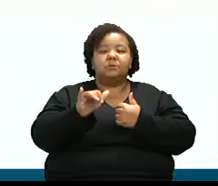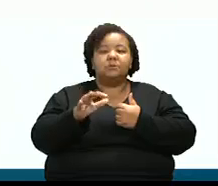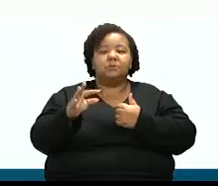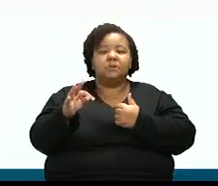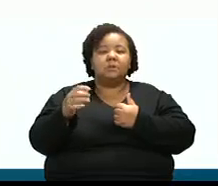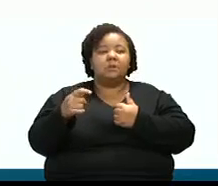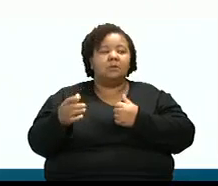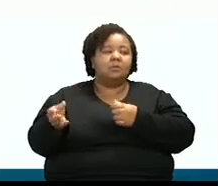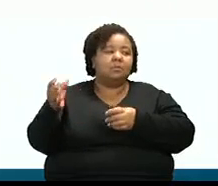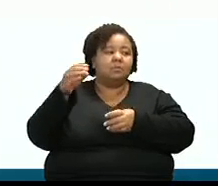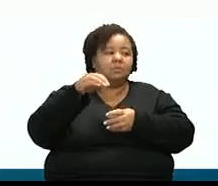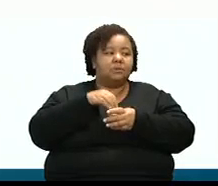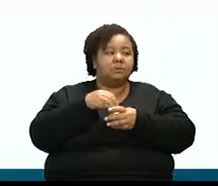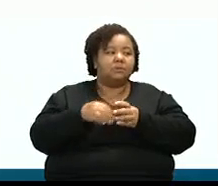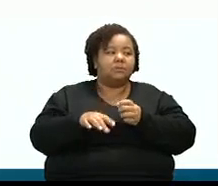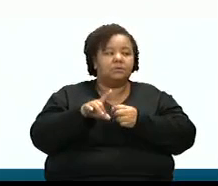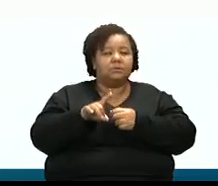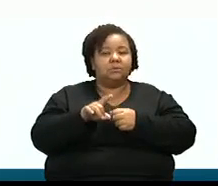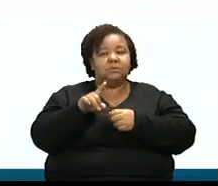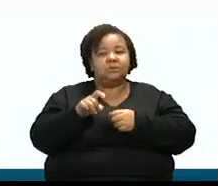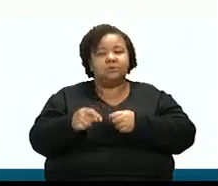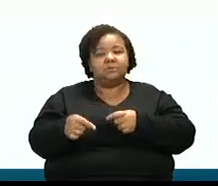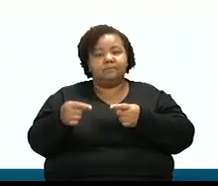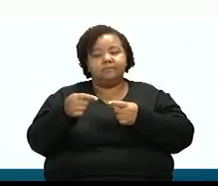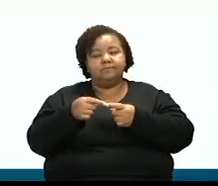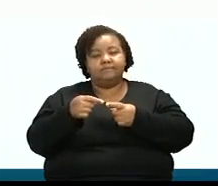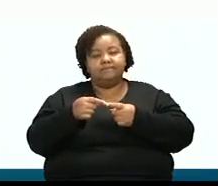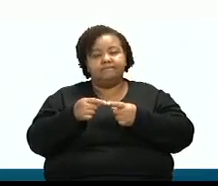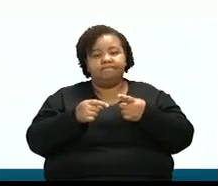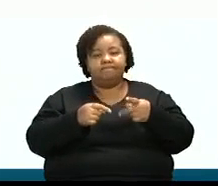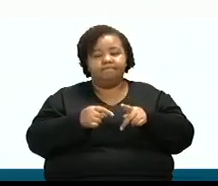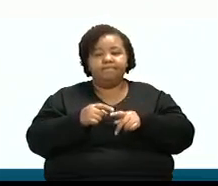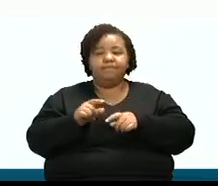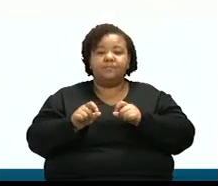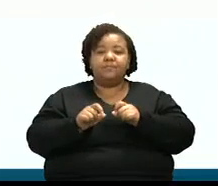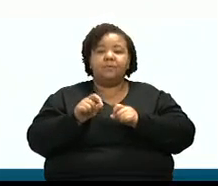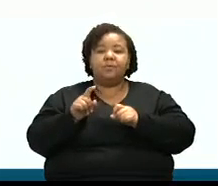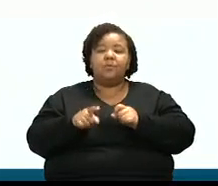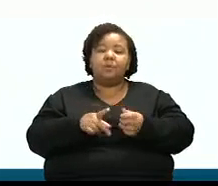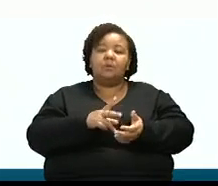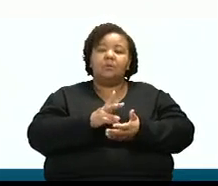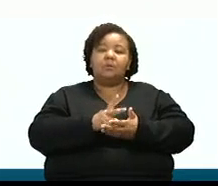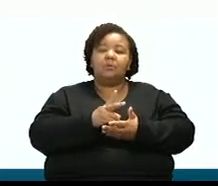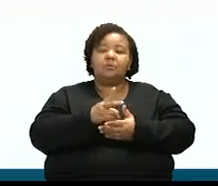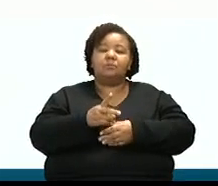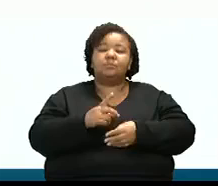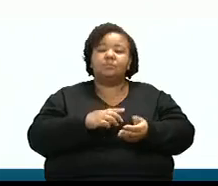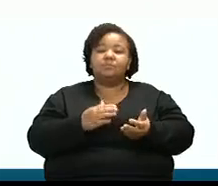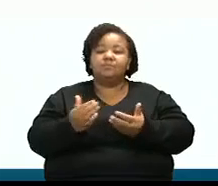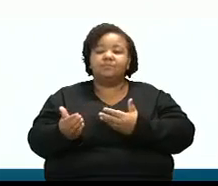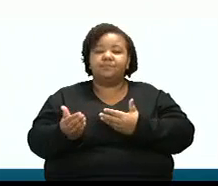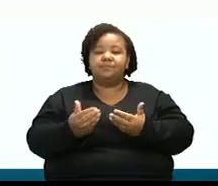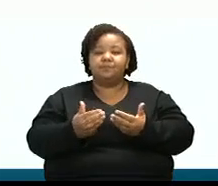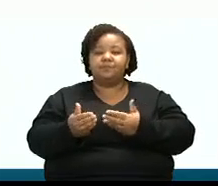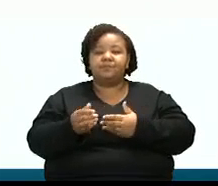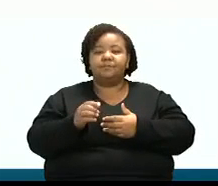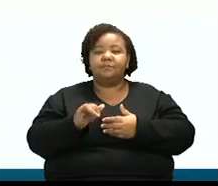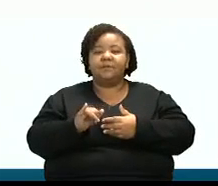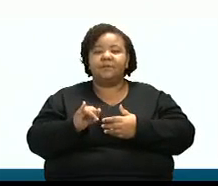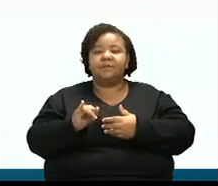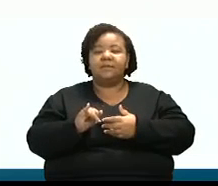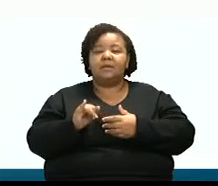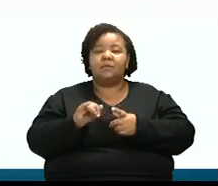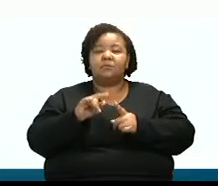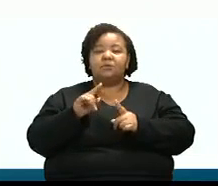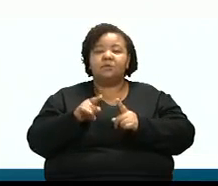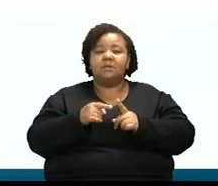incluir aquele dx correspondente a esse caso. Como que eu mantenho aquela equivalência da integral de linha com essa